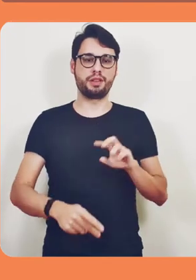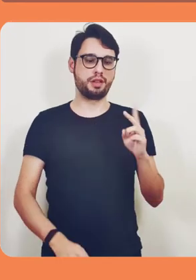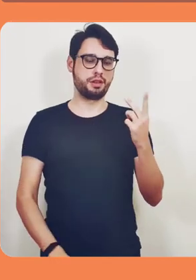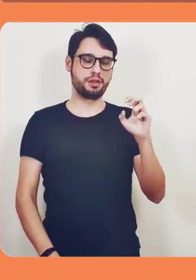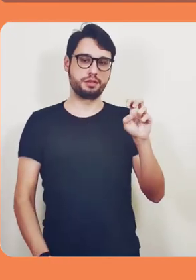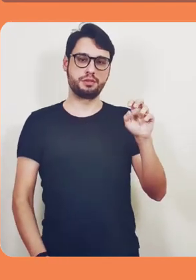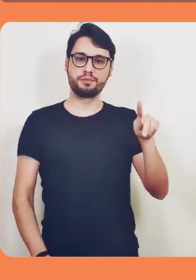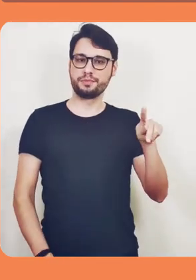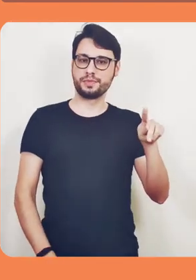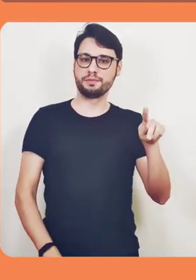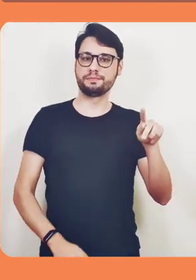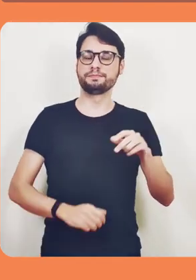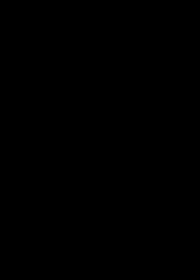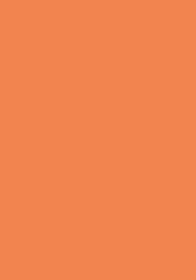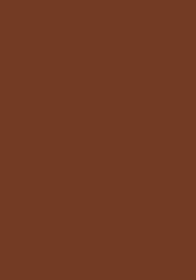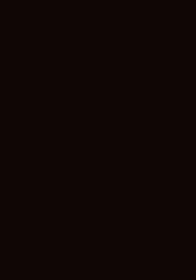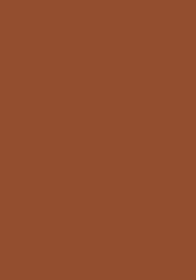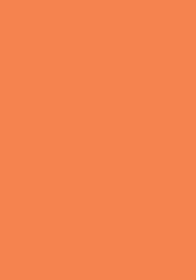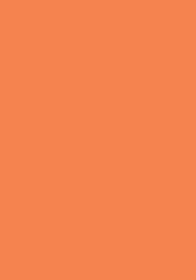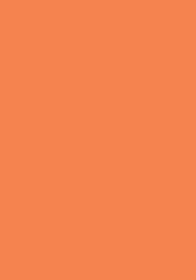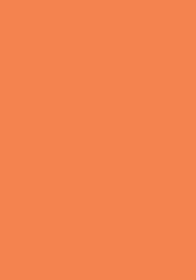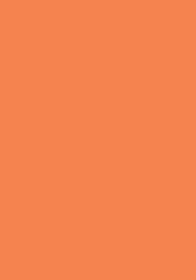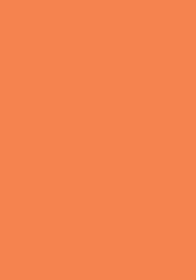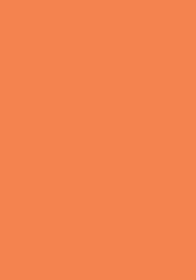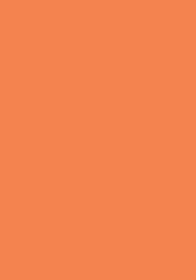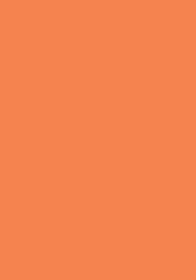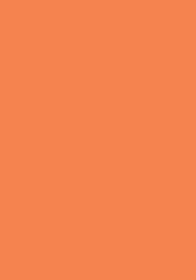vídeo interativo do h5pro